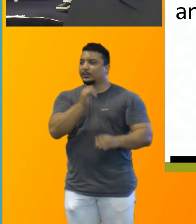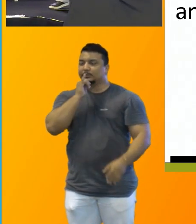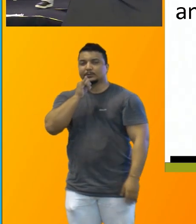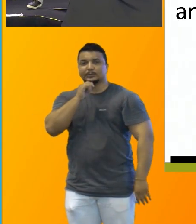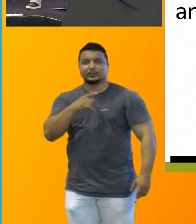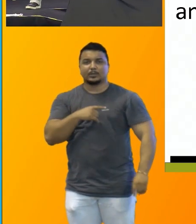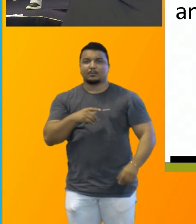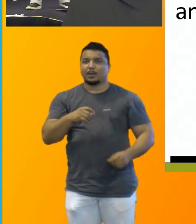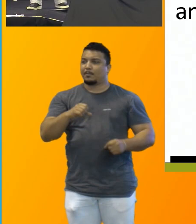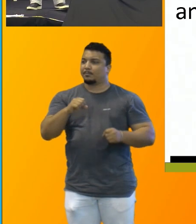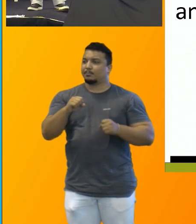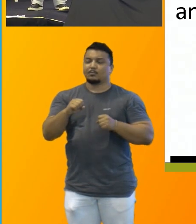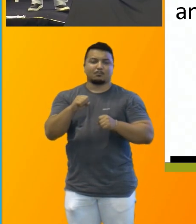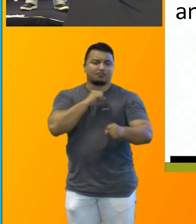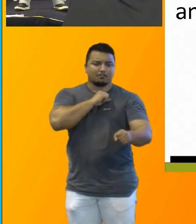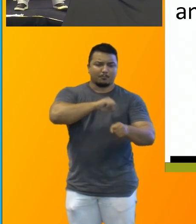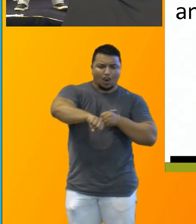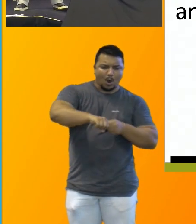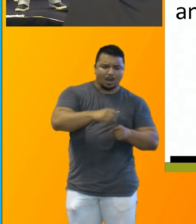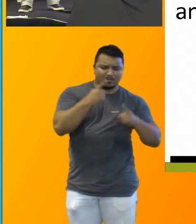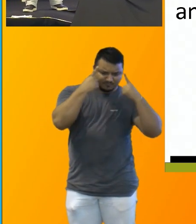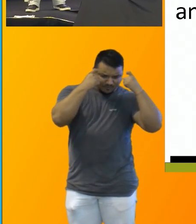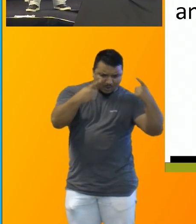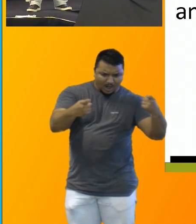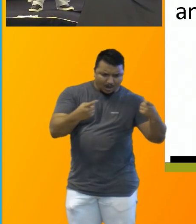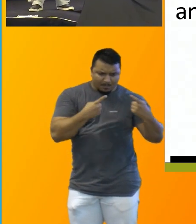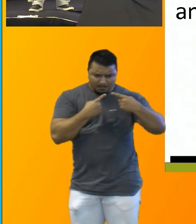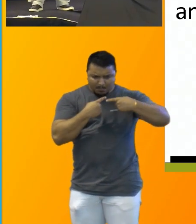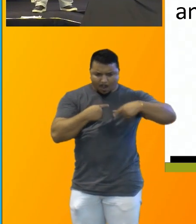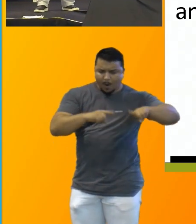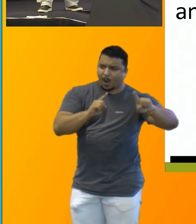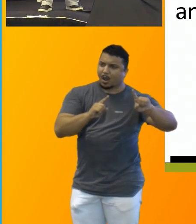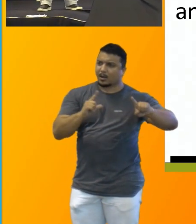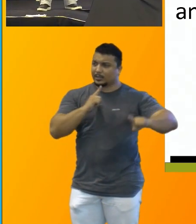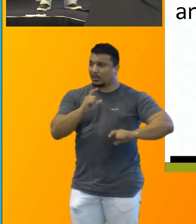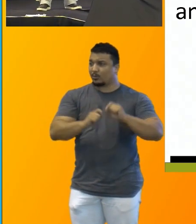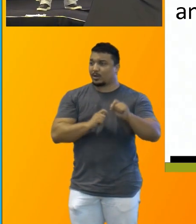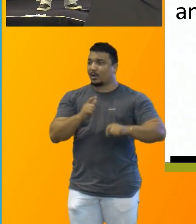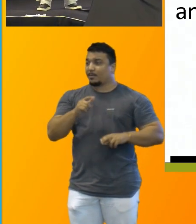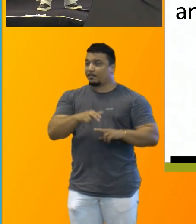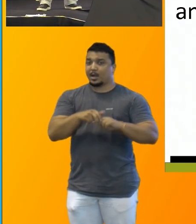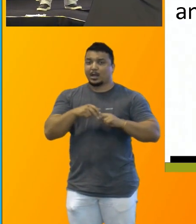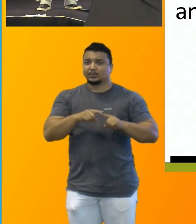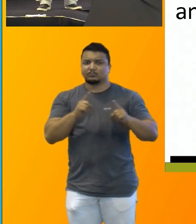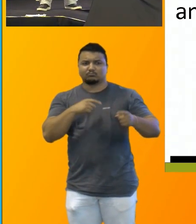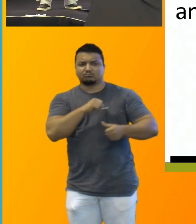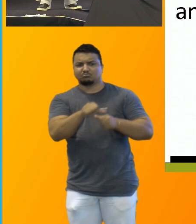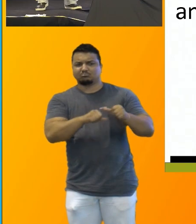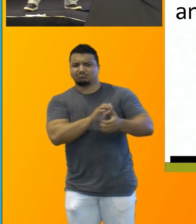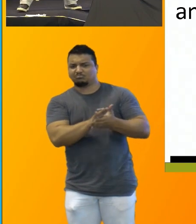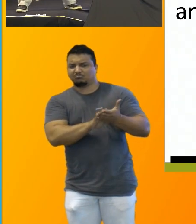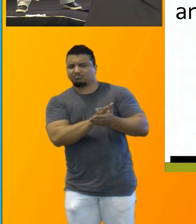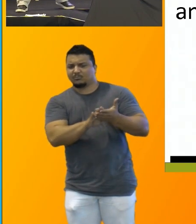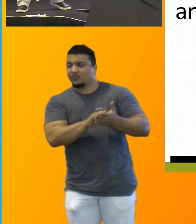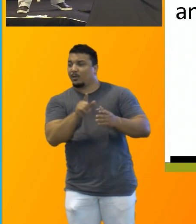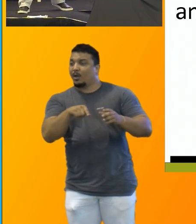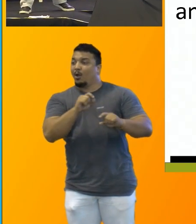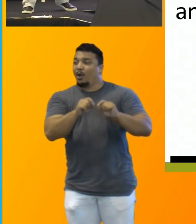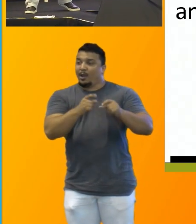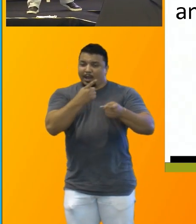uma morte violenta e as pessoas então vão cobrar das autoridades, mas isso não gera mudança estrutural, isso é